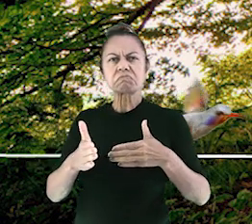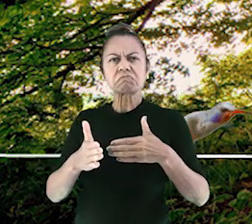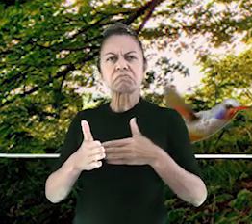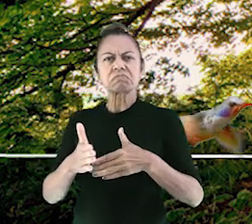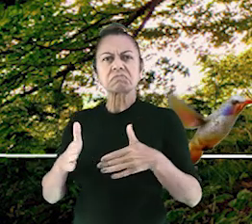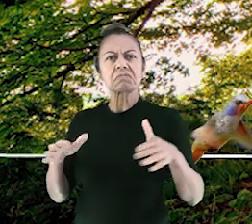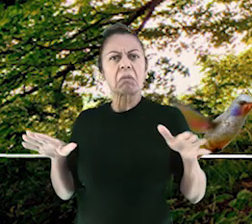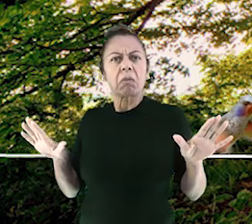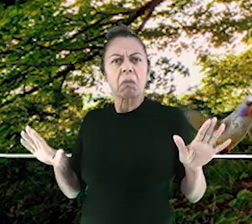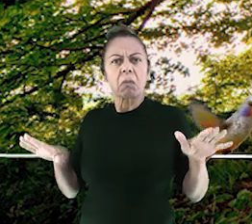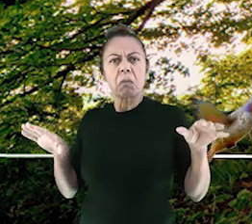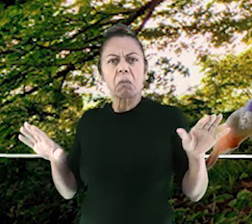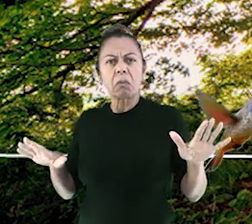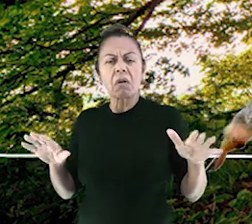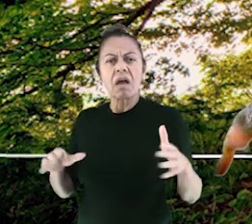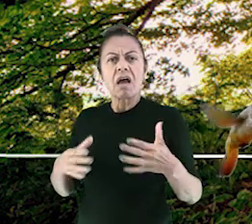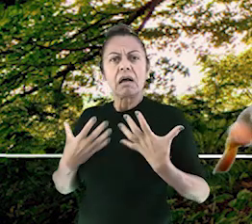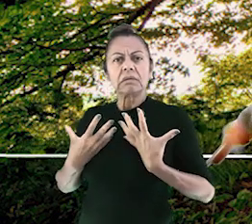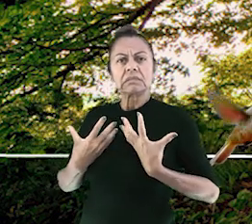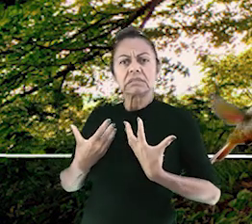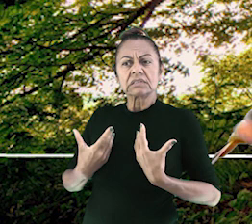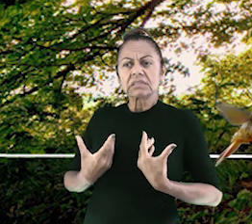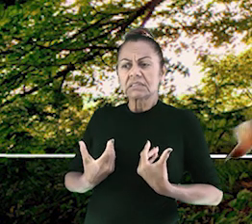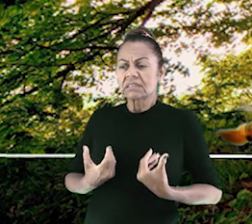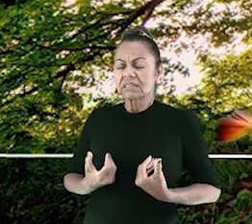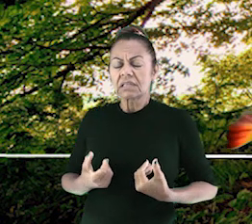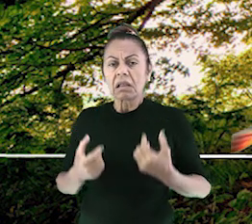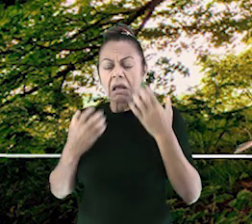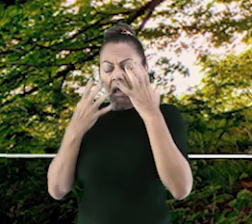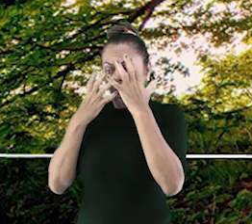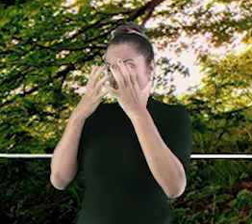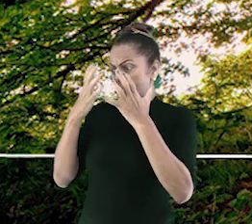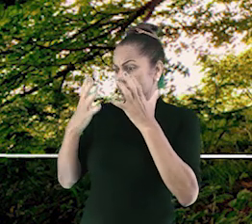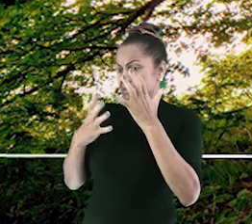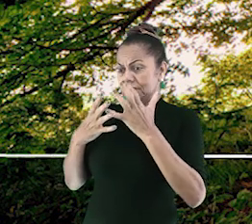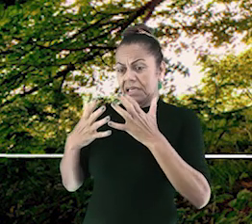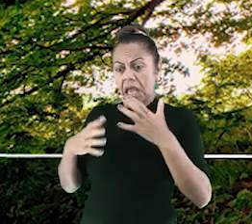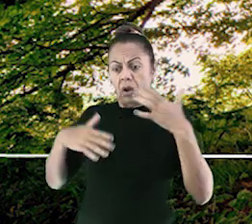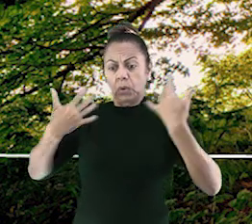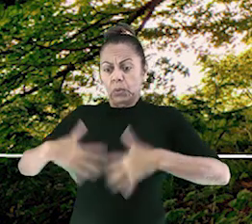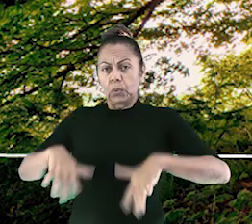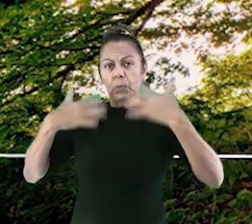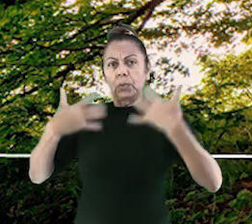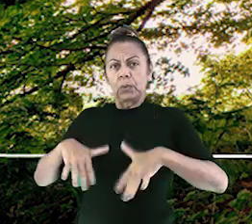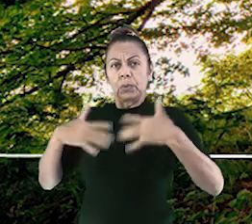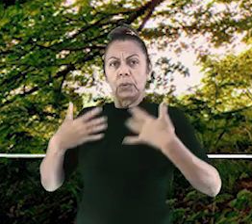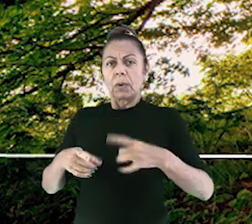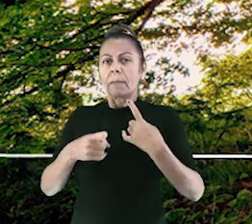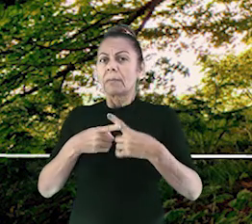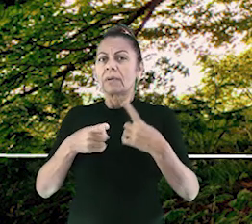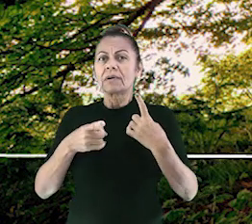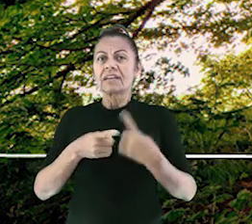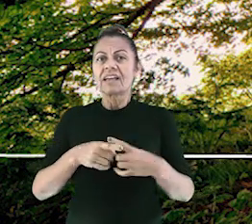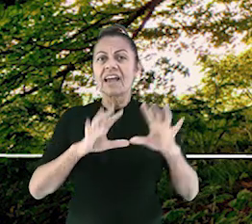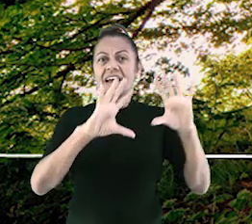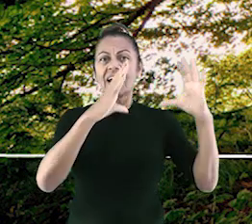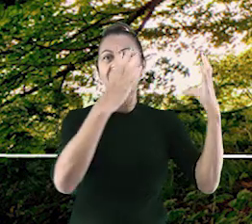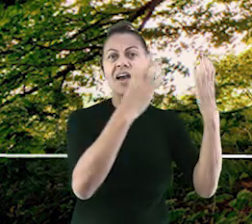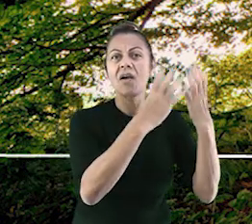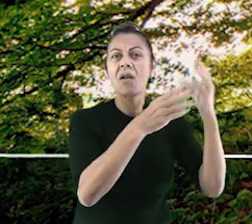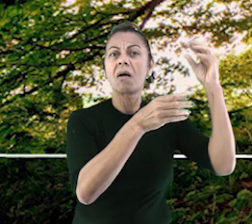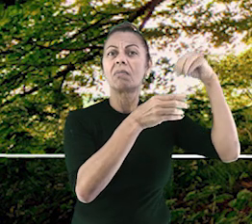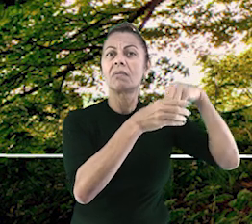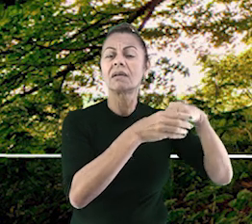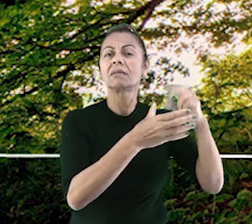desesperado, crianças! Aquele passarinho nunca havia saído da gaiola e também